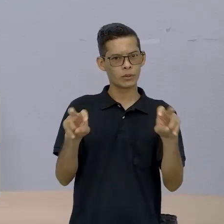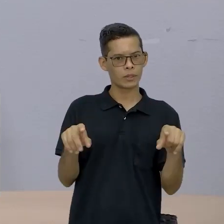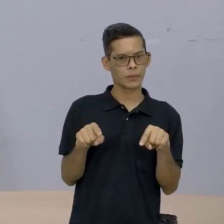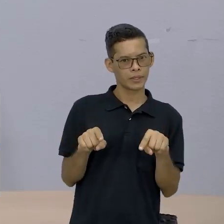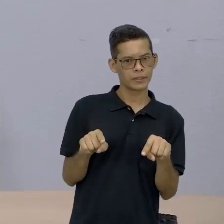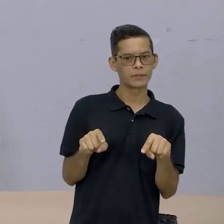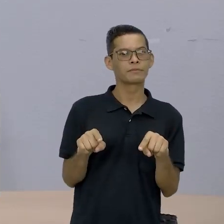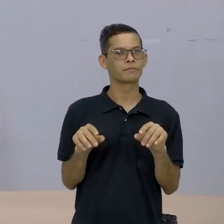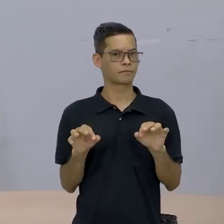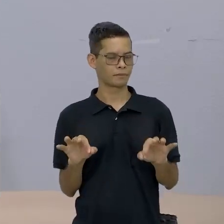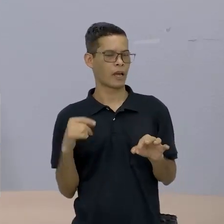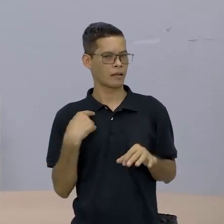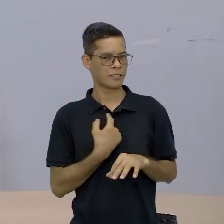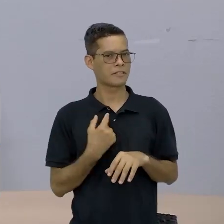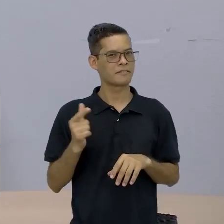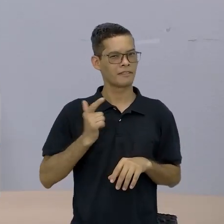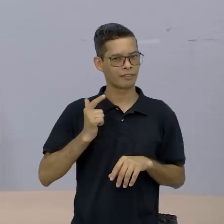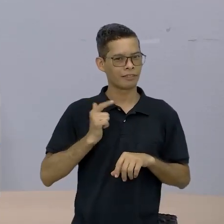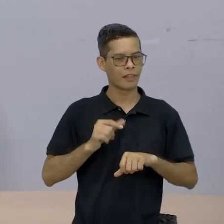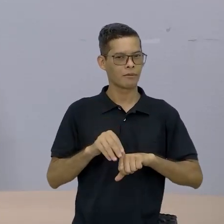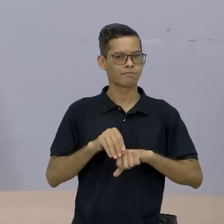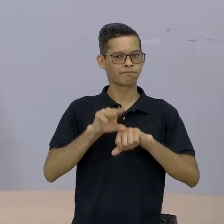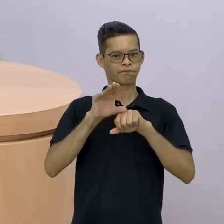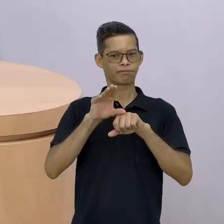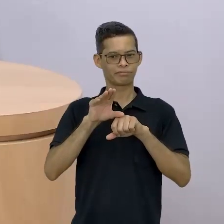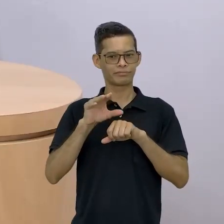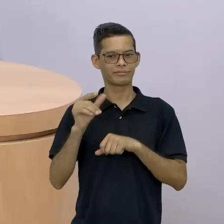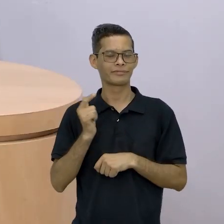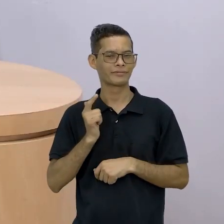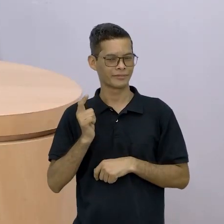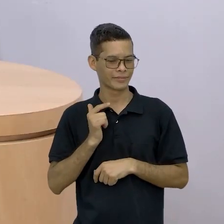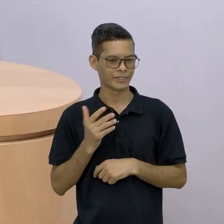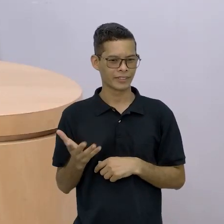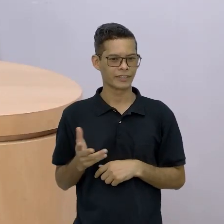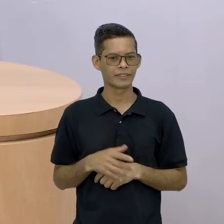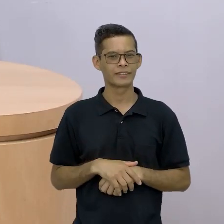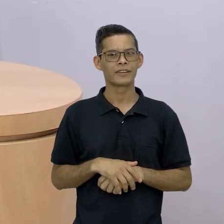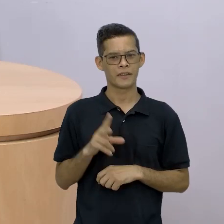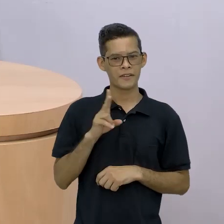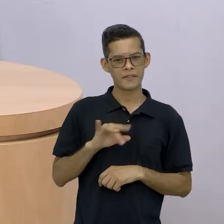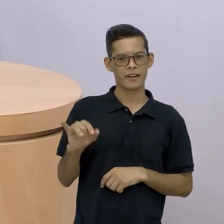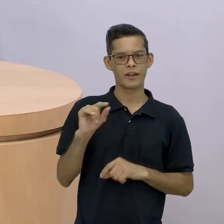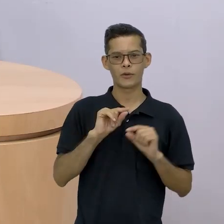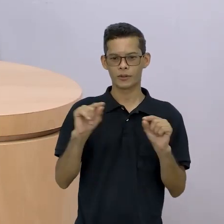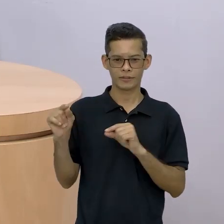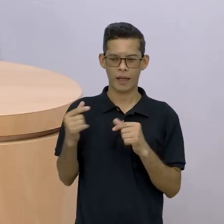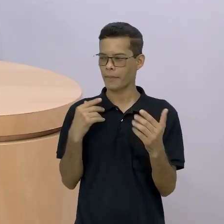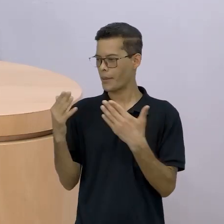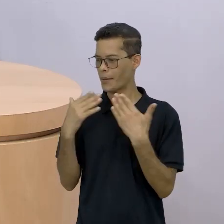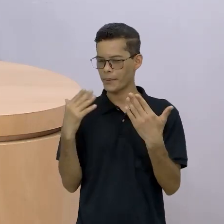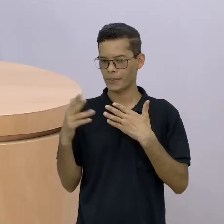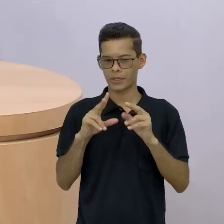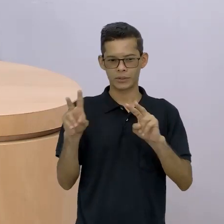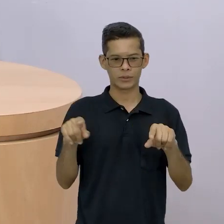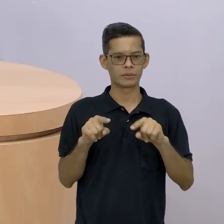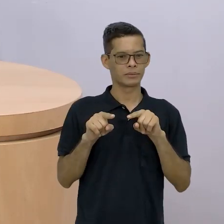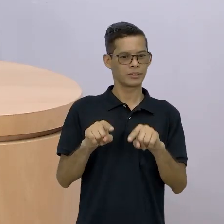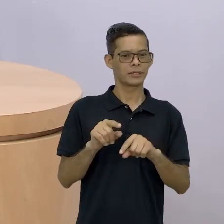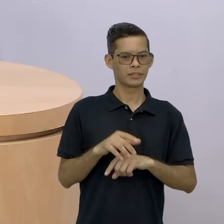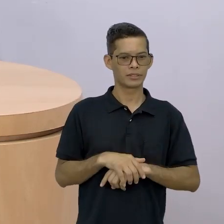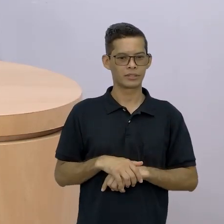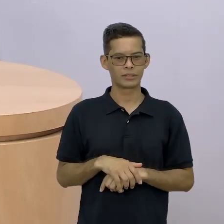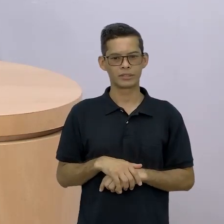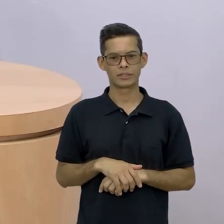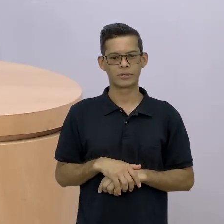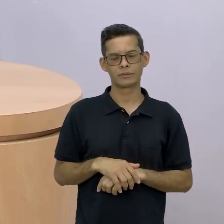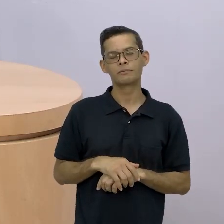né, a gente tem bastante conhecimento. Me lembrou o ET Bilu. Nossa, por que agora? Já ouviu falar do